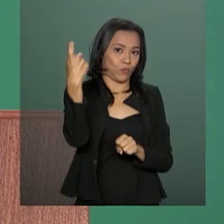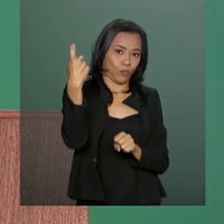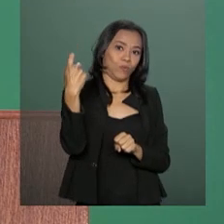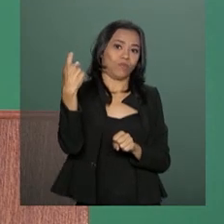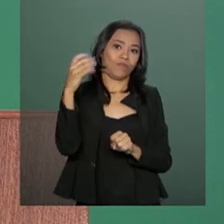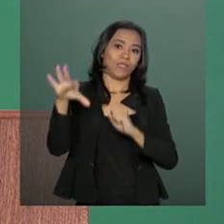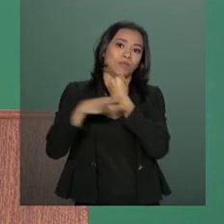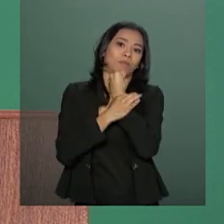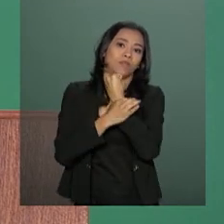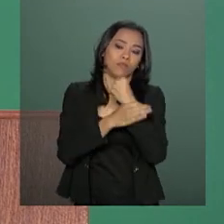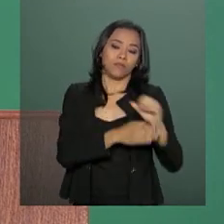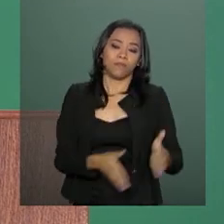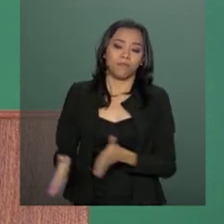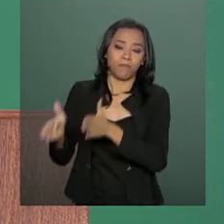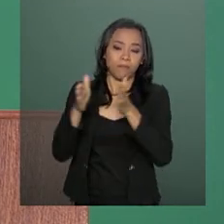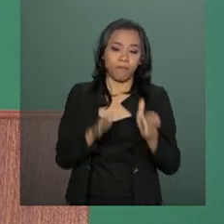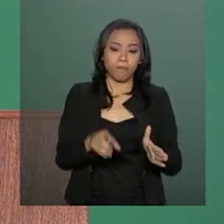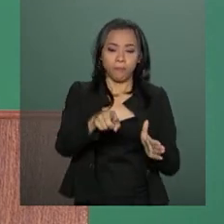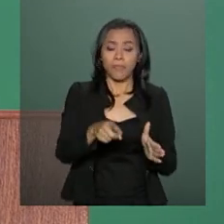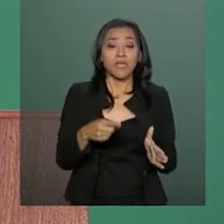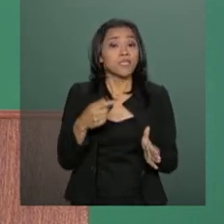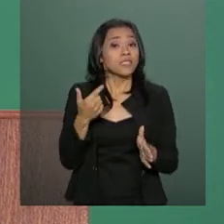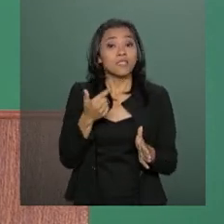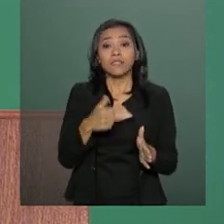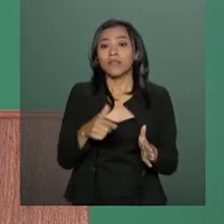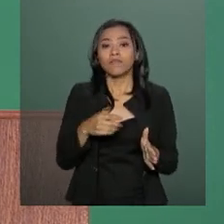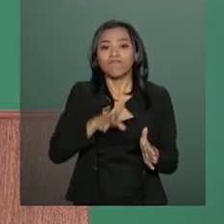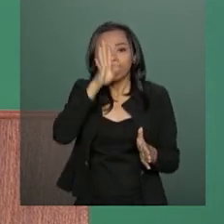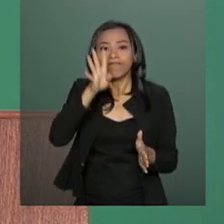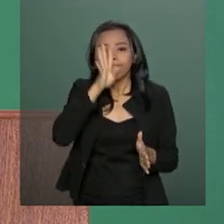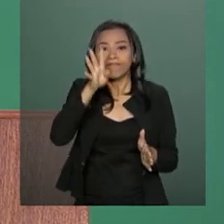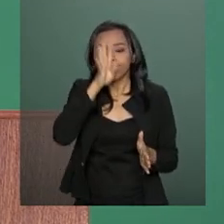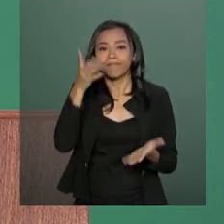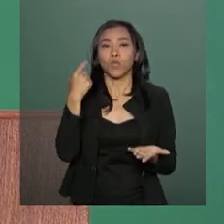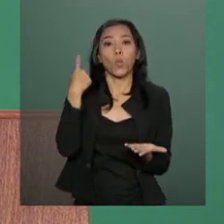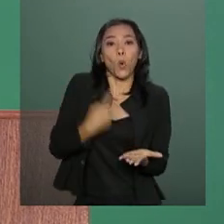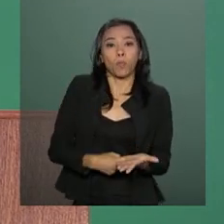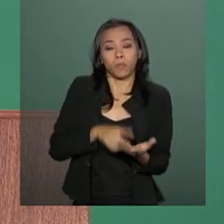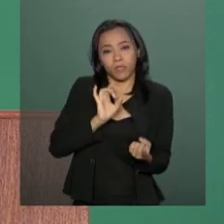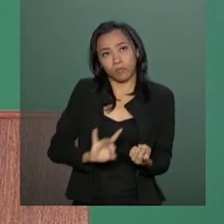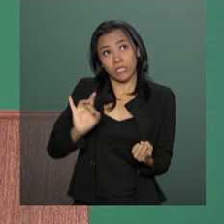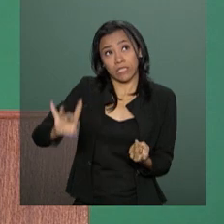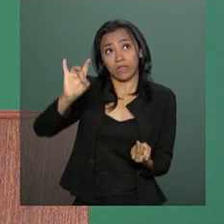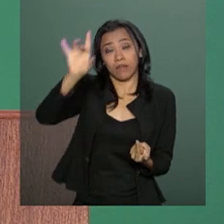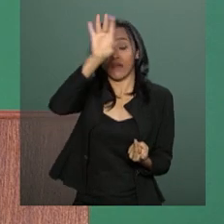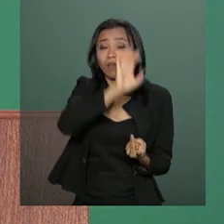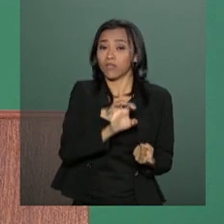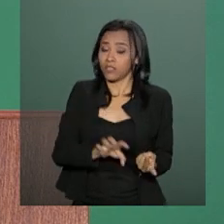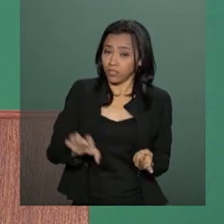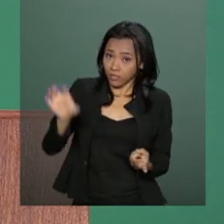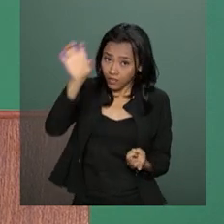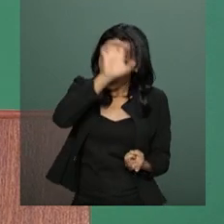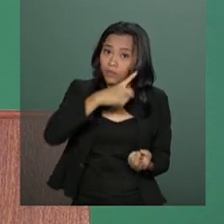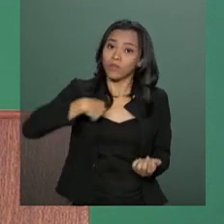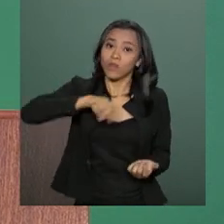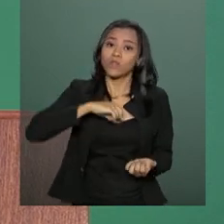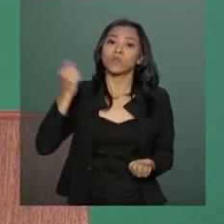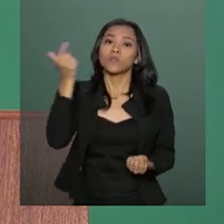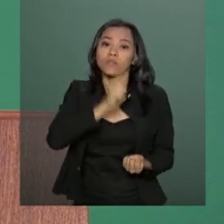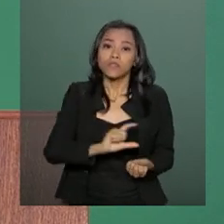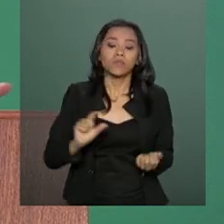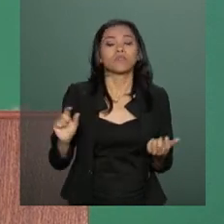invadir as competências constitucionais atribuídas aos Estados Federados, nós pudemos